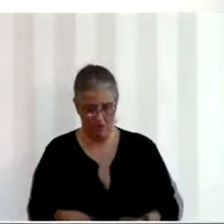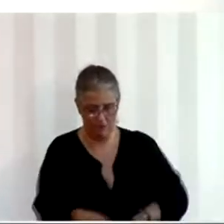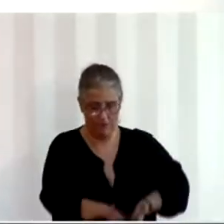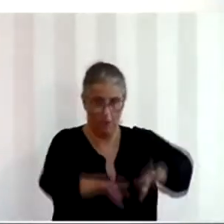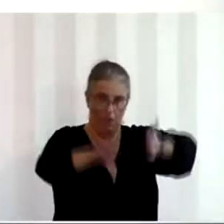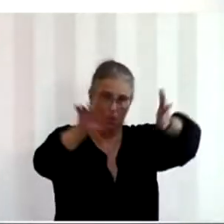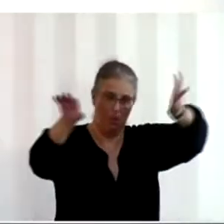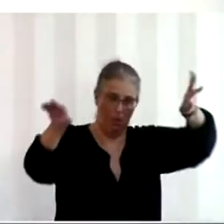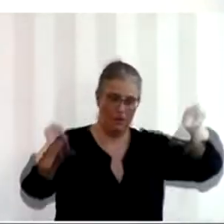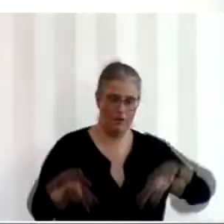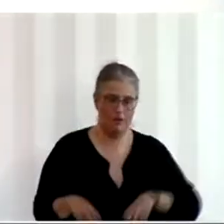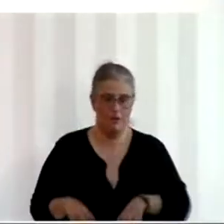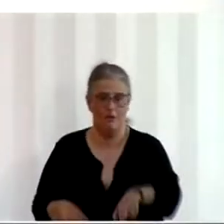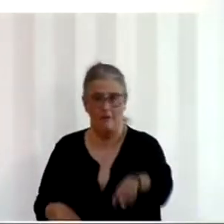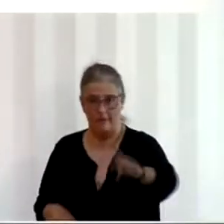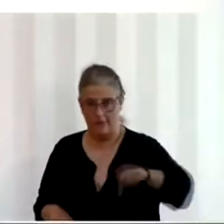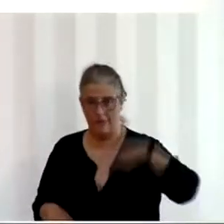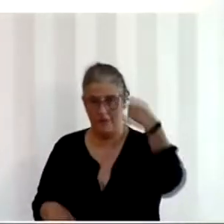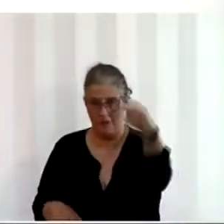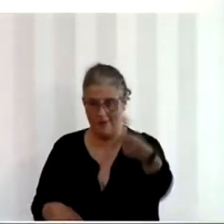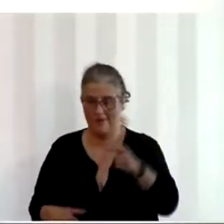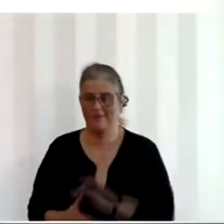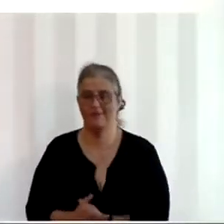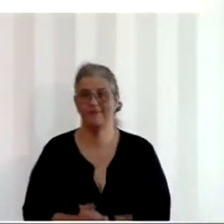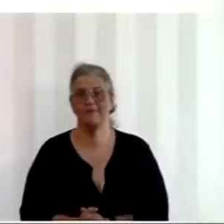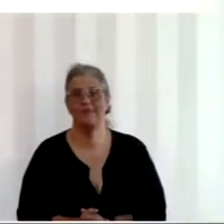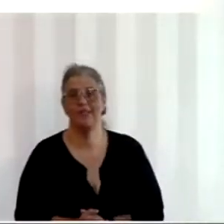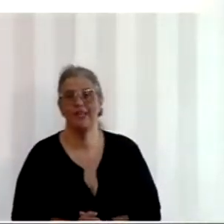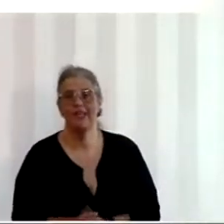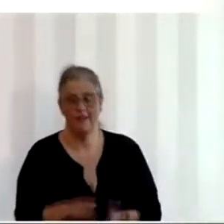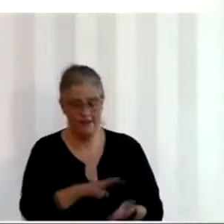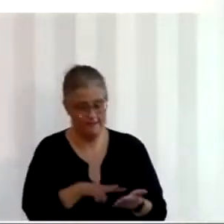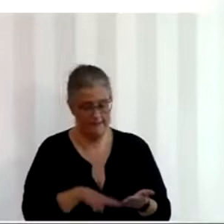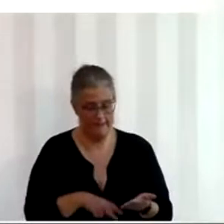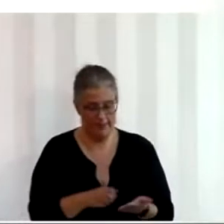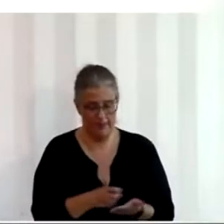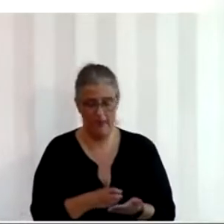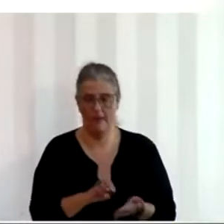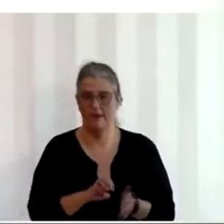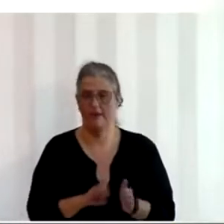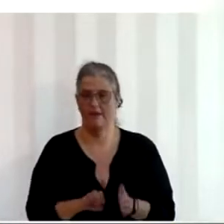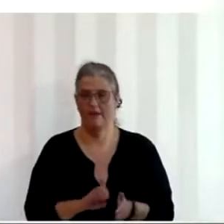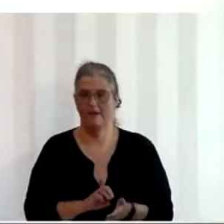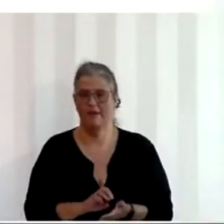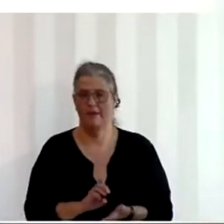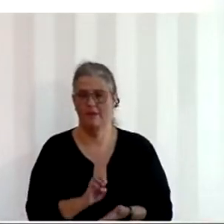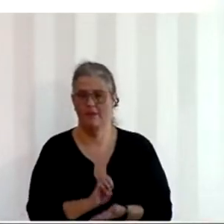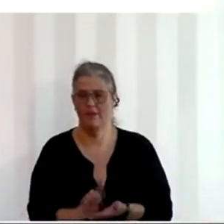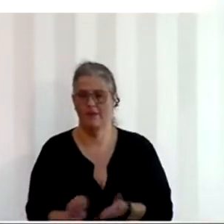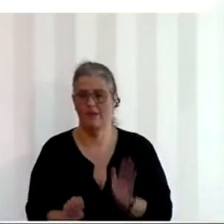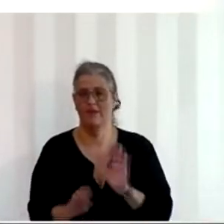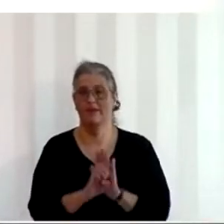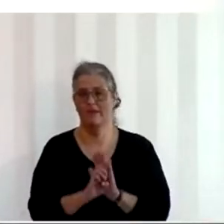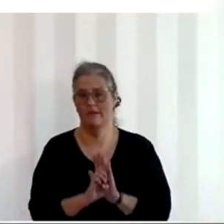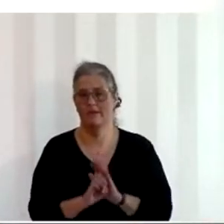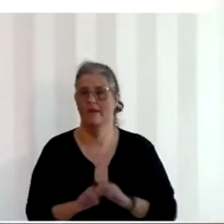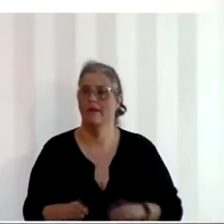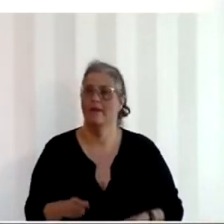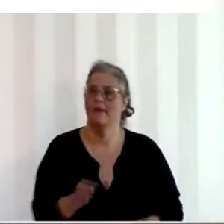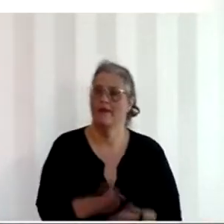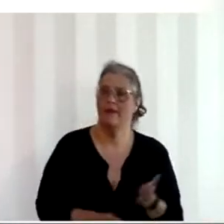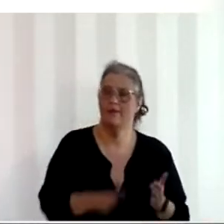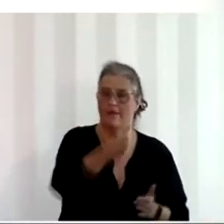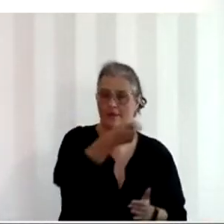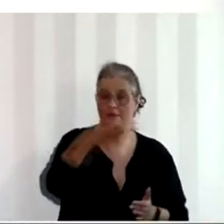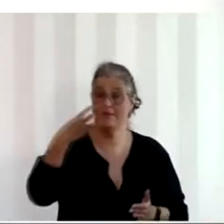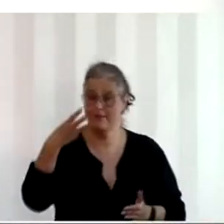povo isso. Quero te convidar para ler comigo no livro do Êxodo, capítulo 13. Olha só o que o